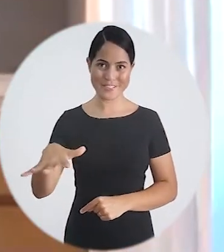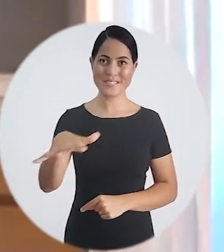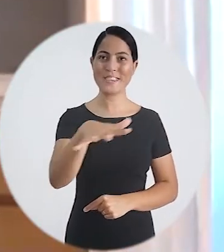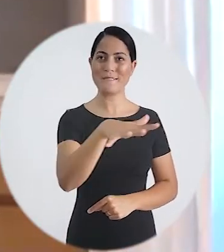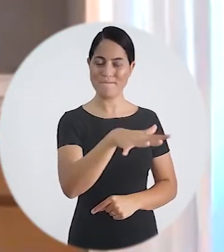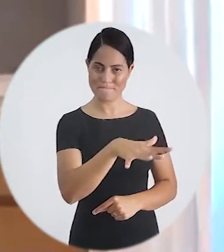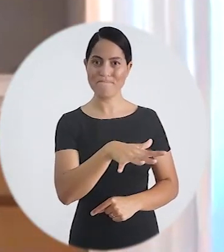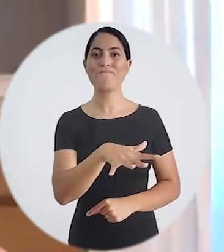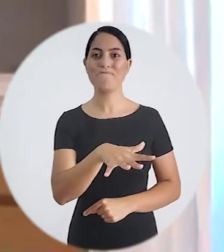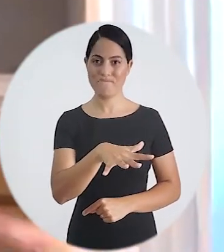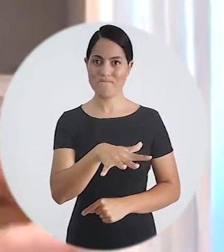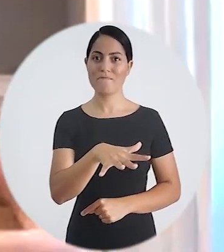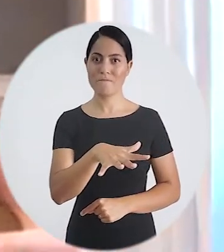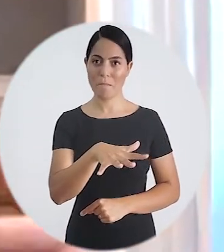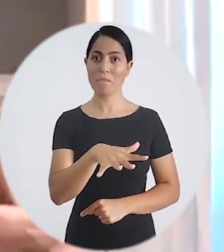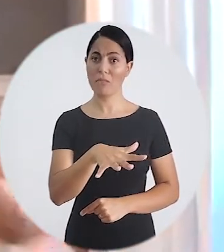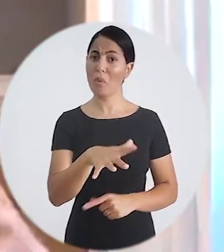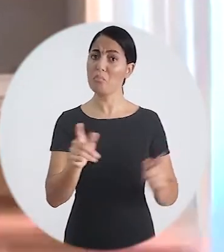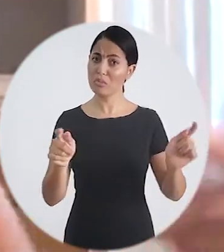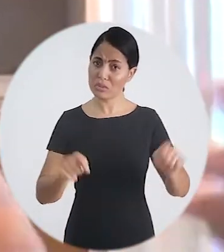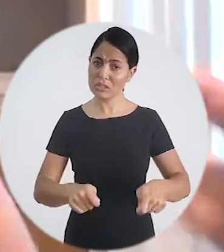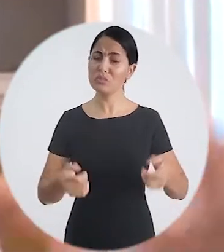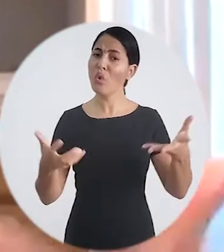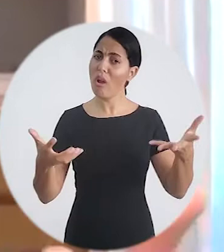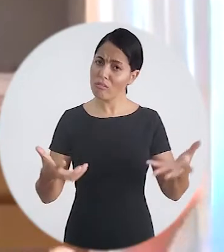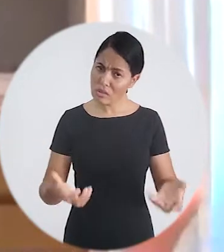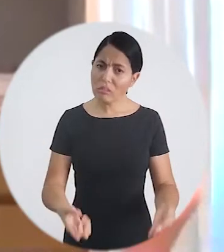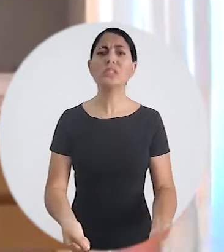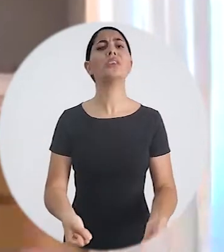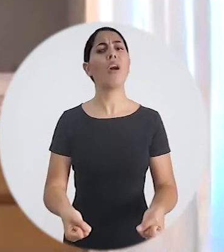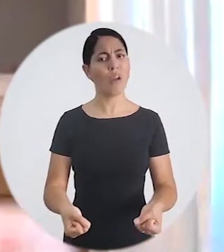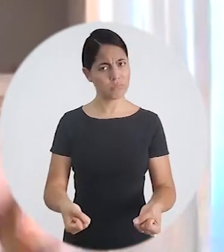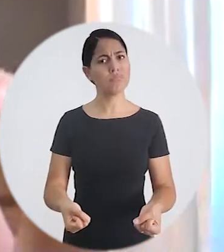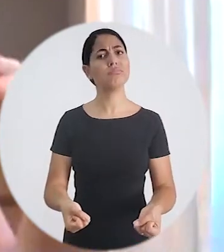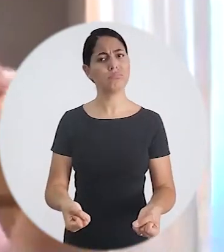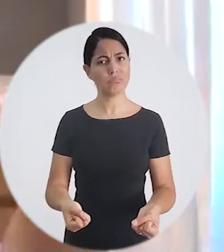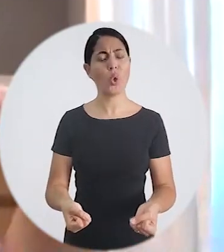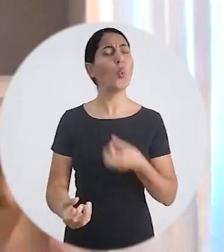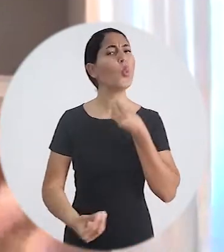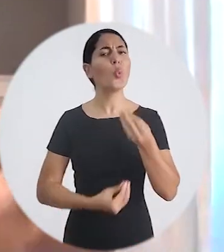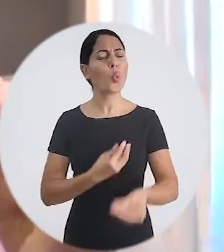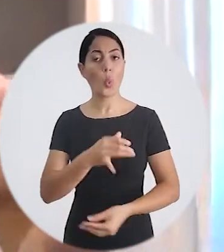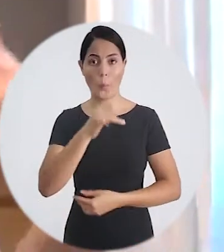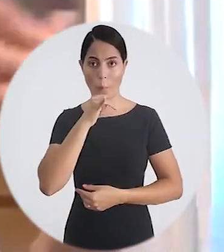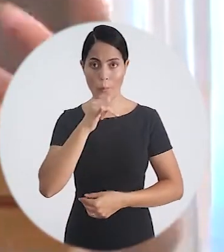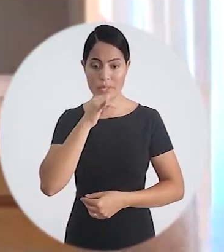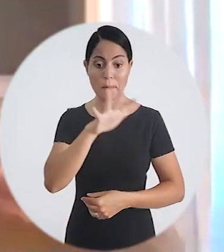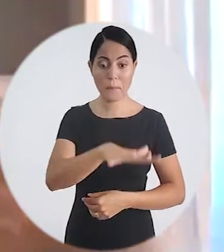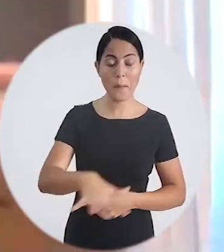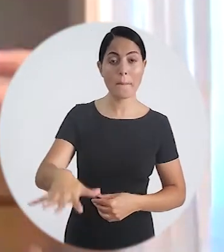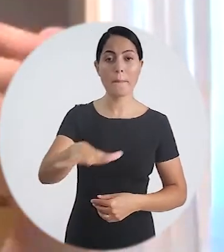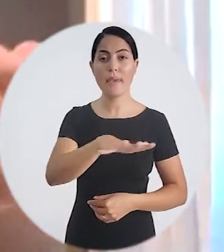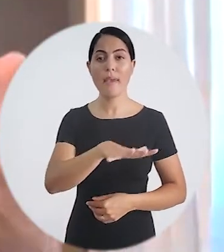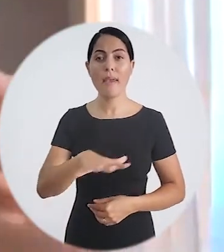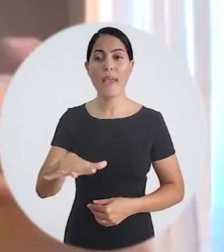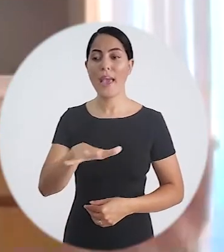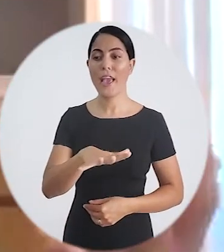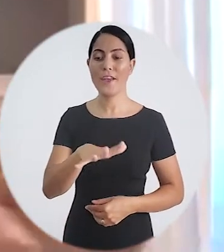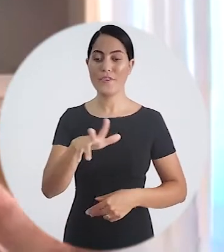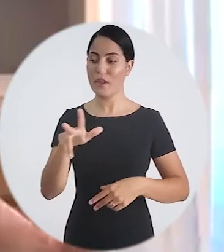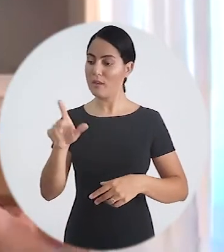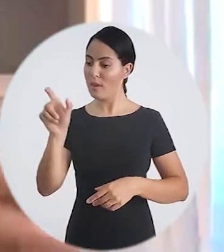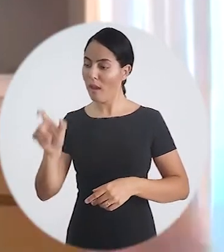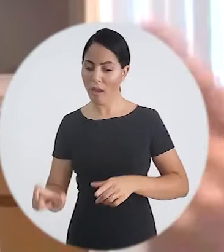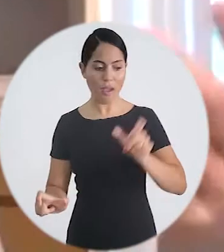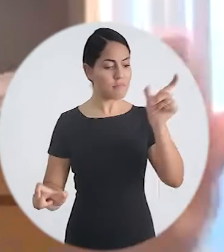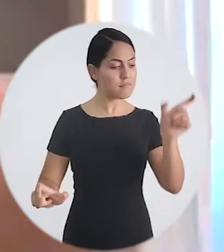que é de mais, digamos, receptividade, né? E as pessoas acabam se sentindo